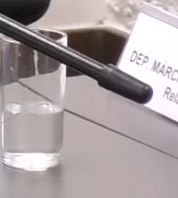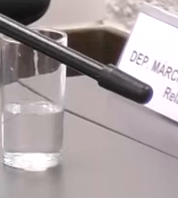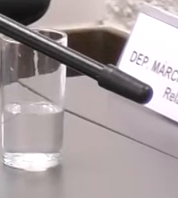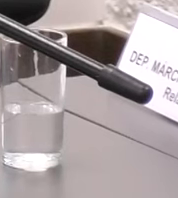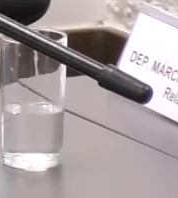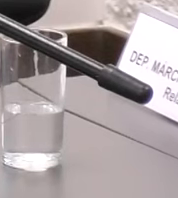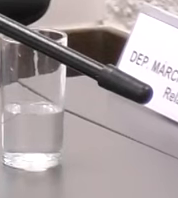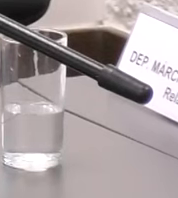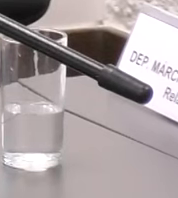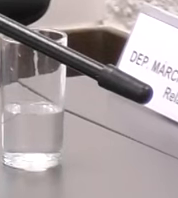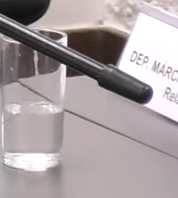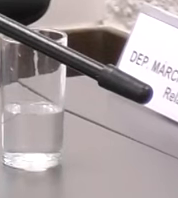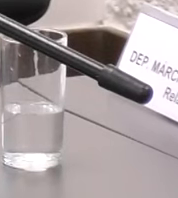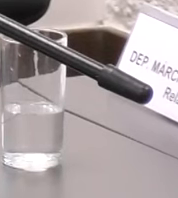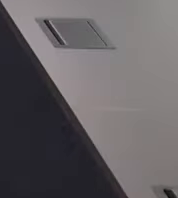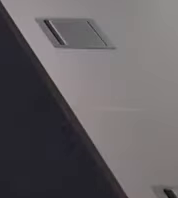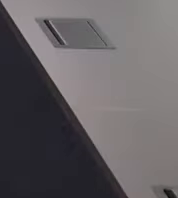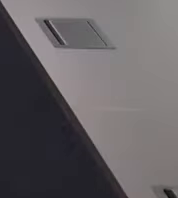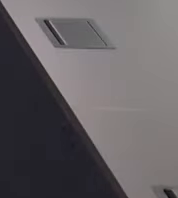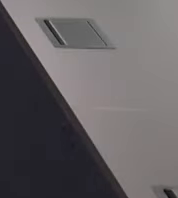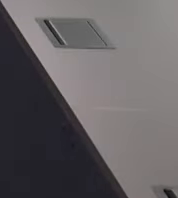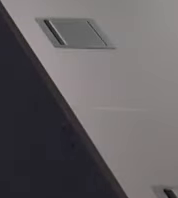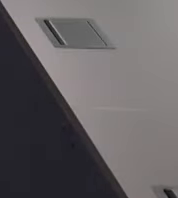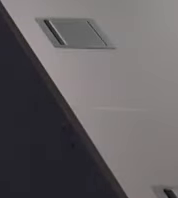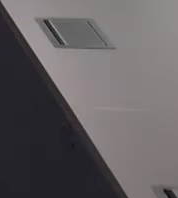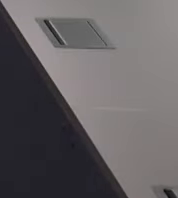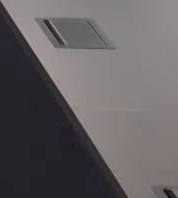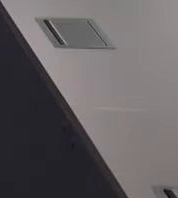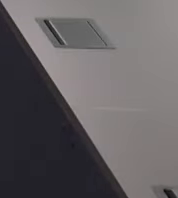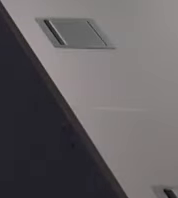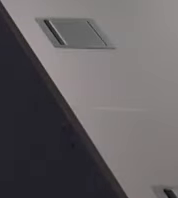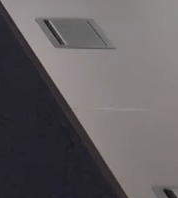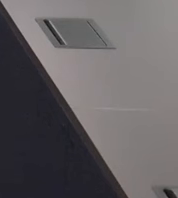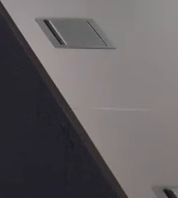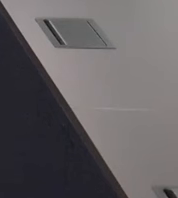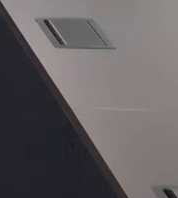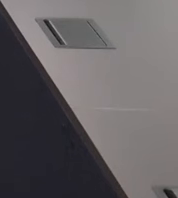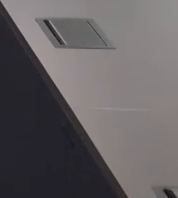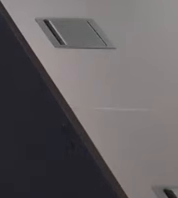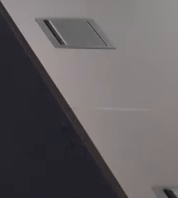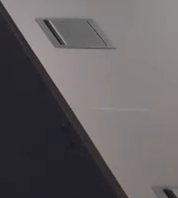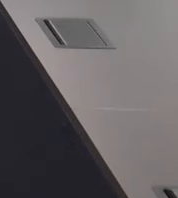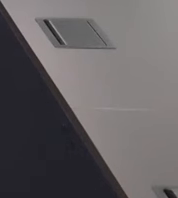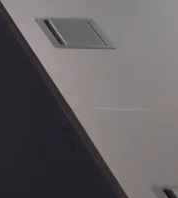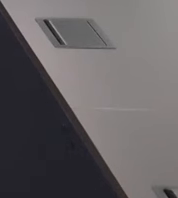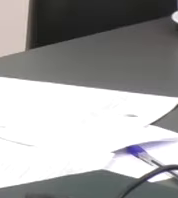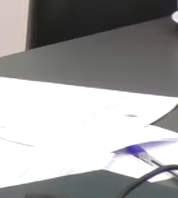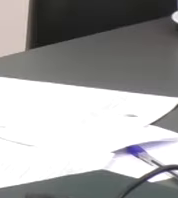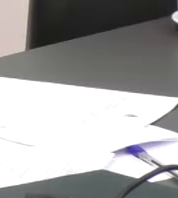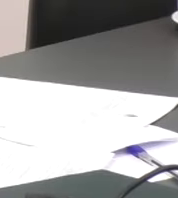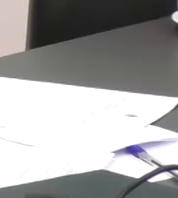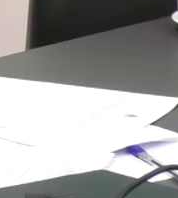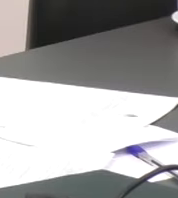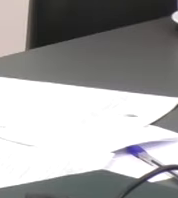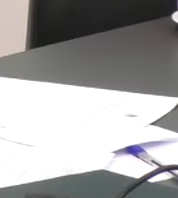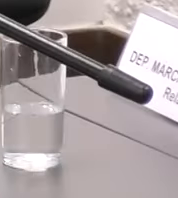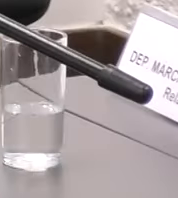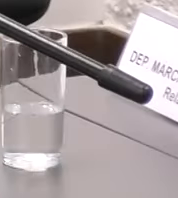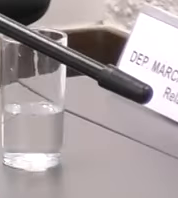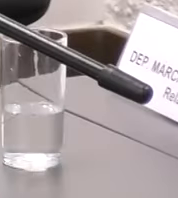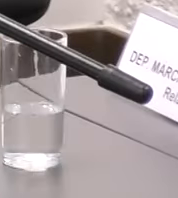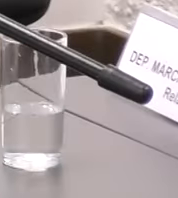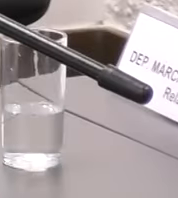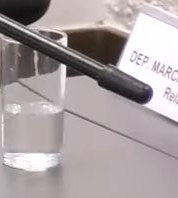cnmp é e é um portal acessível como é que fica ou a gente teria que solicitar eu eu acredito